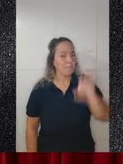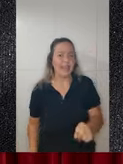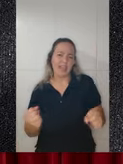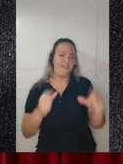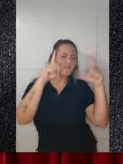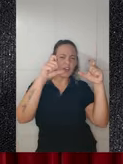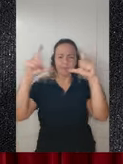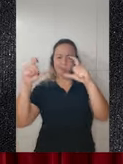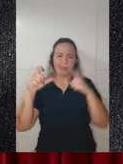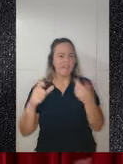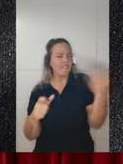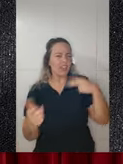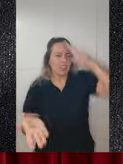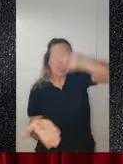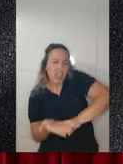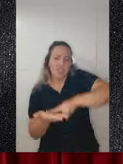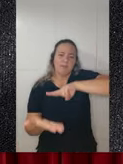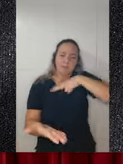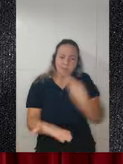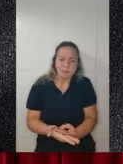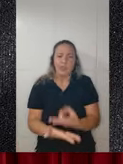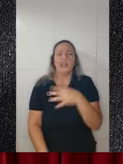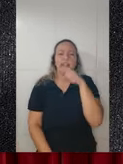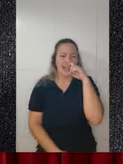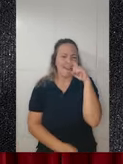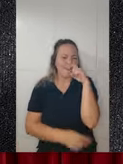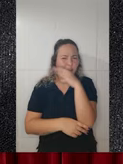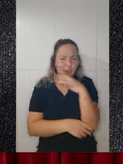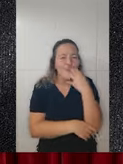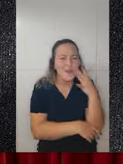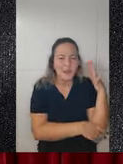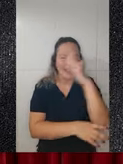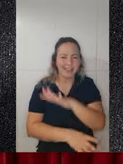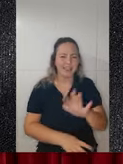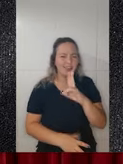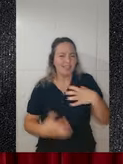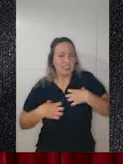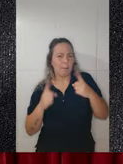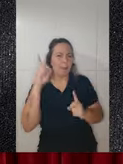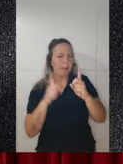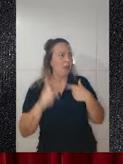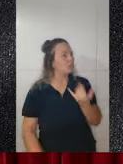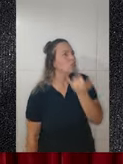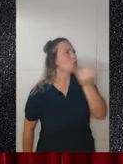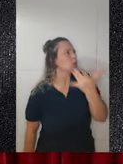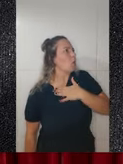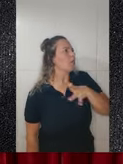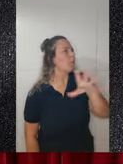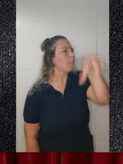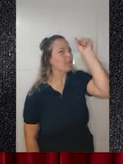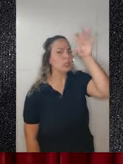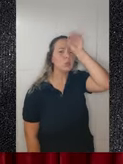era um desgraçado. Ele me pegava pra foto, aí queria me colocar deitado no coral, assim, negócio me espetando. Eu falei, porra, se eu gostasse disso, eu